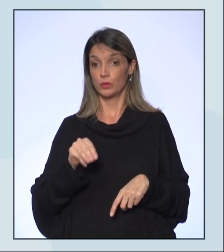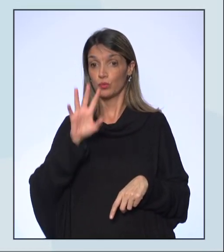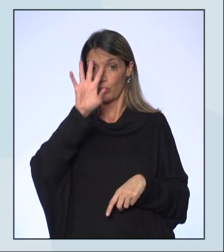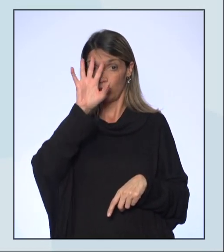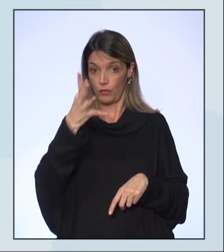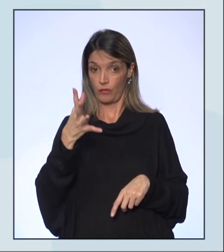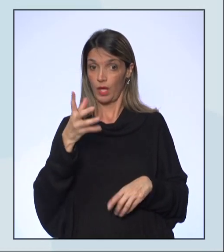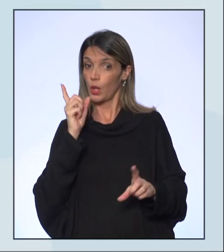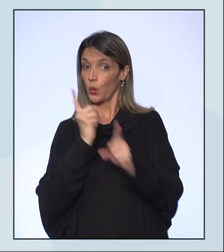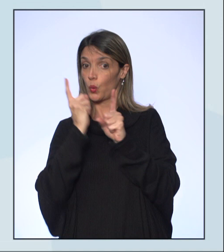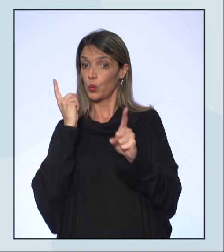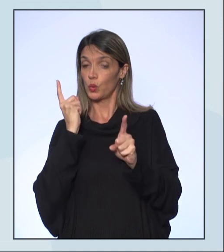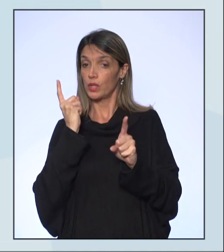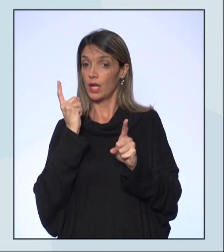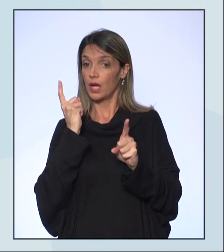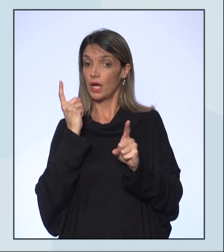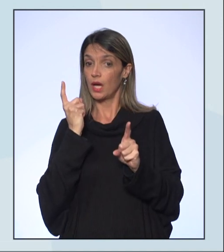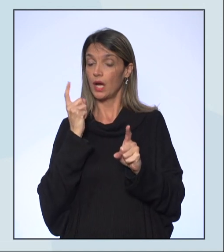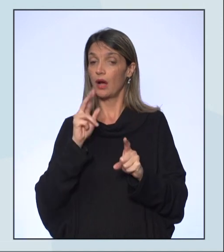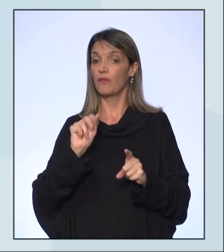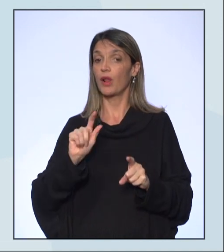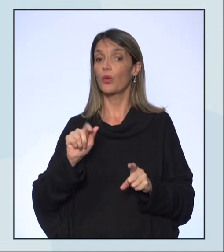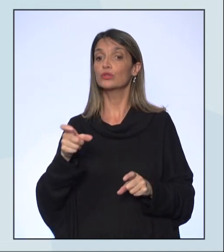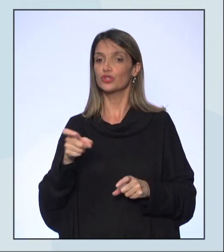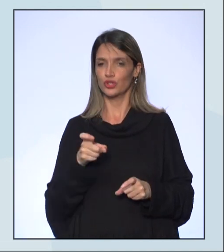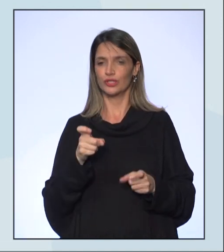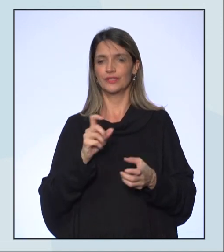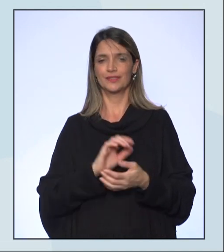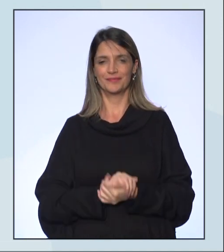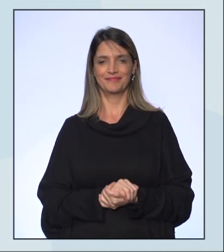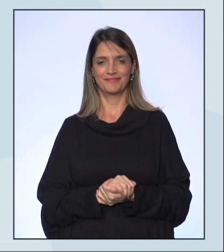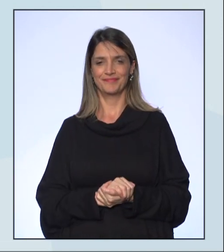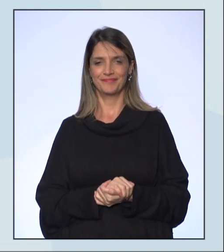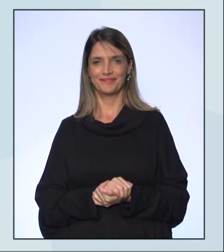é para encontrar o valor de x. Bom trabalho para vocês.